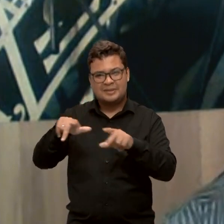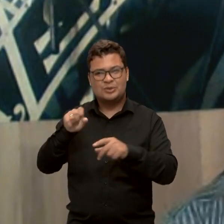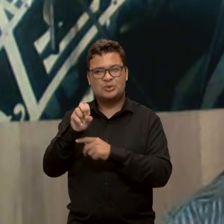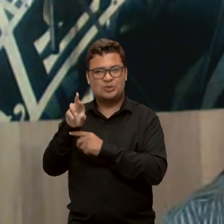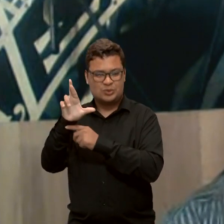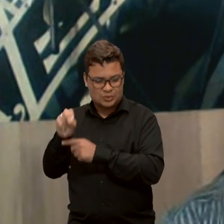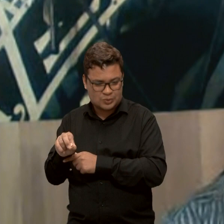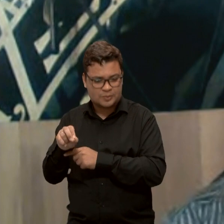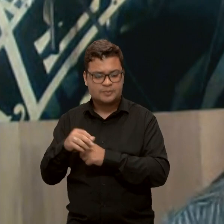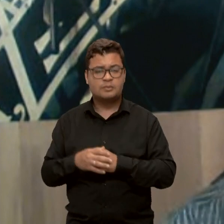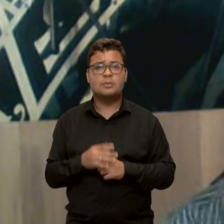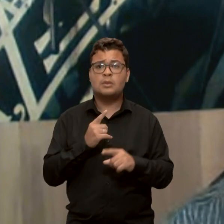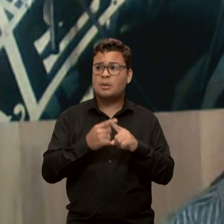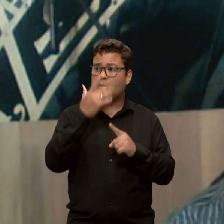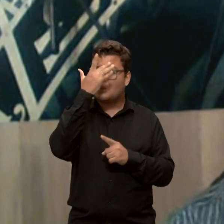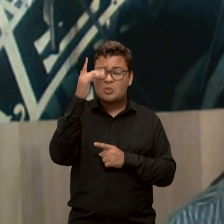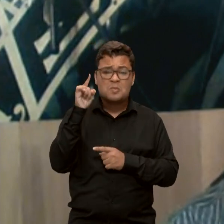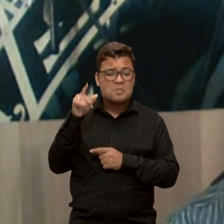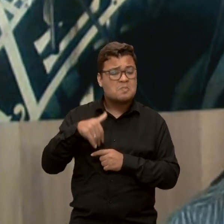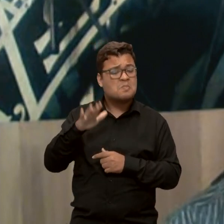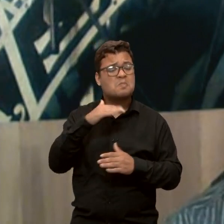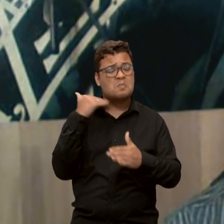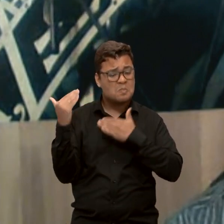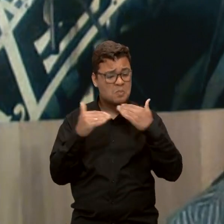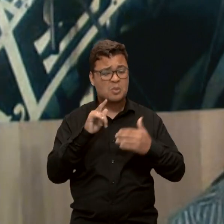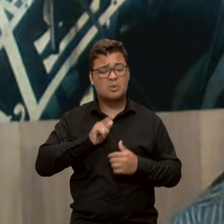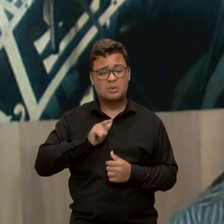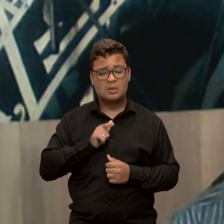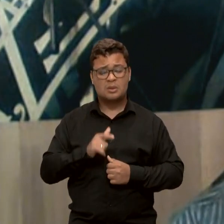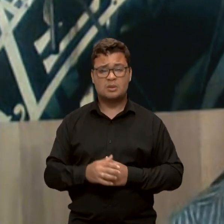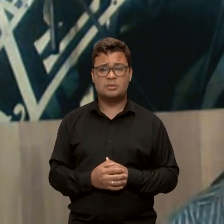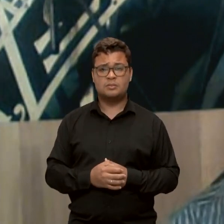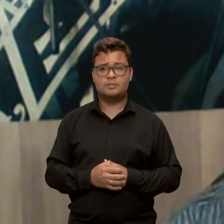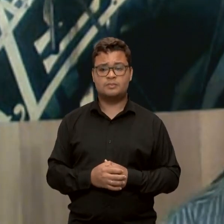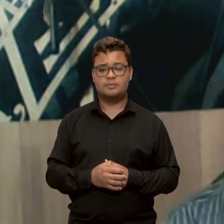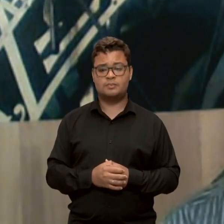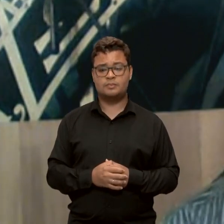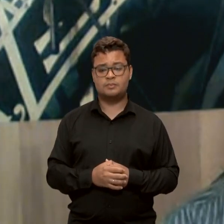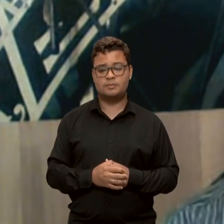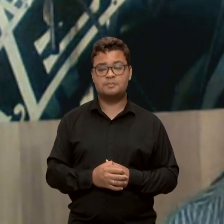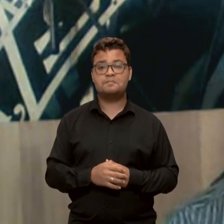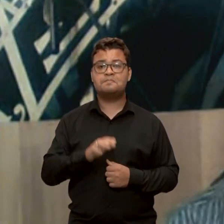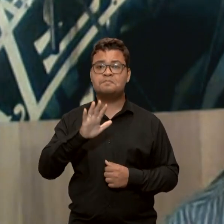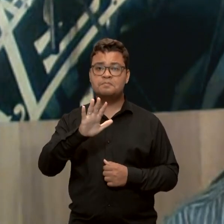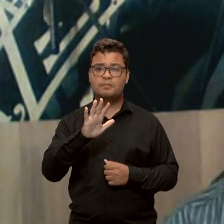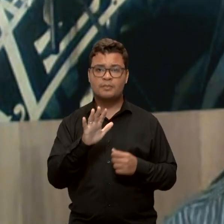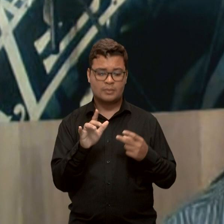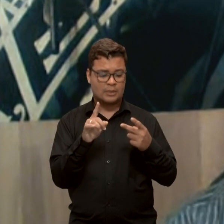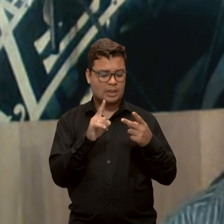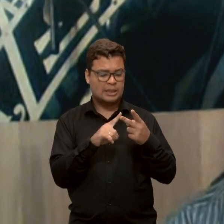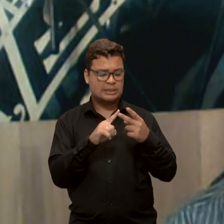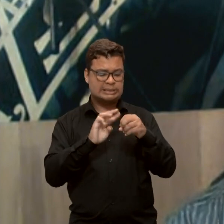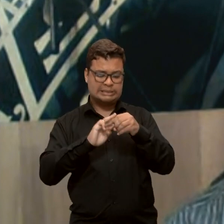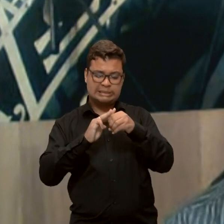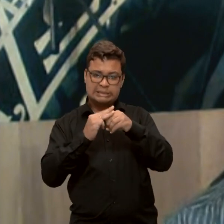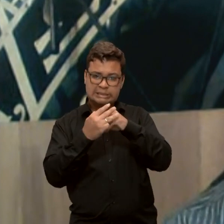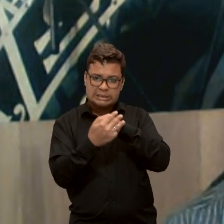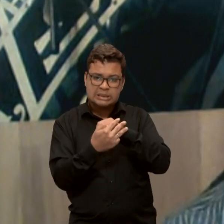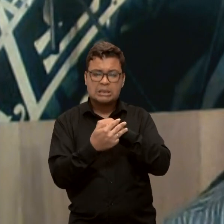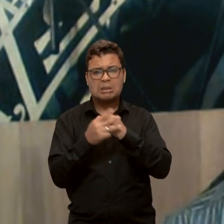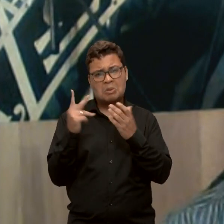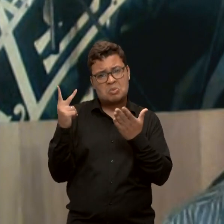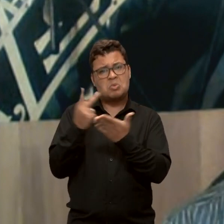oral, água, bebidas isotônicas, água de coco, soro caseiro, mas a gente precisa fazer isso e fazer